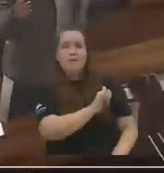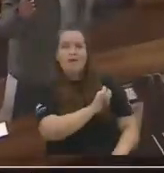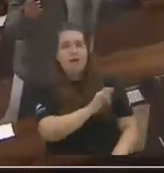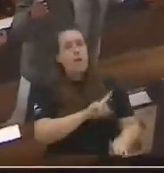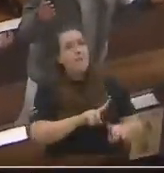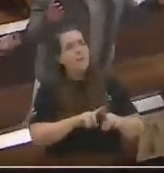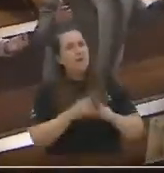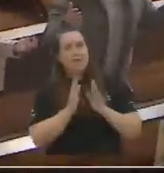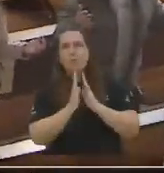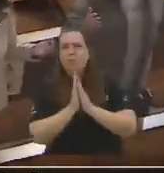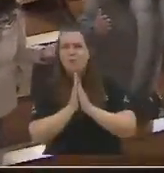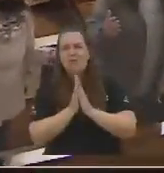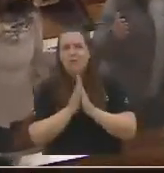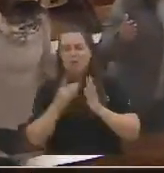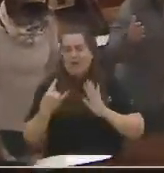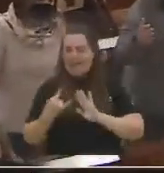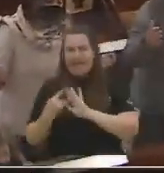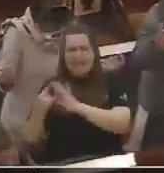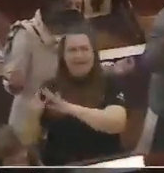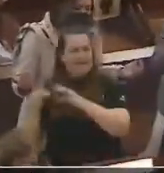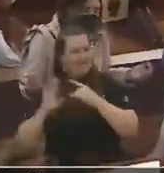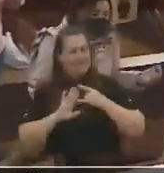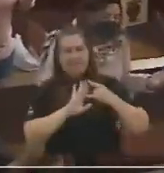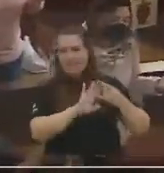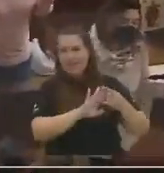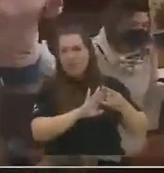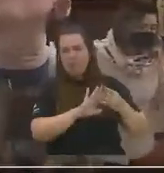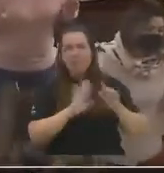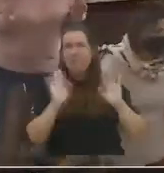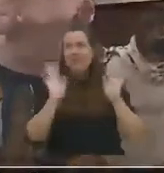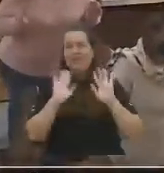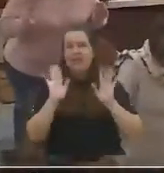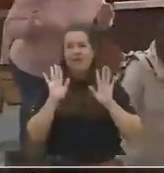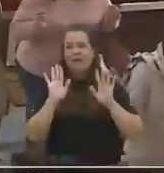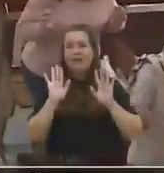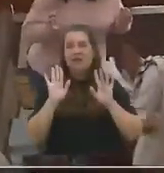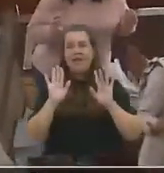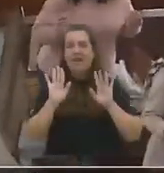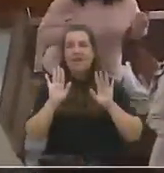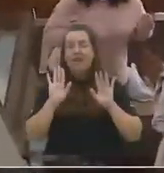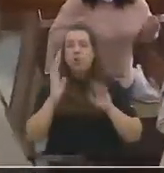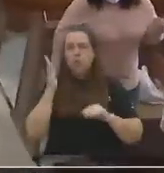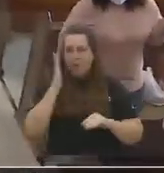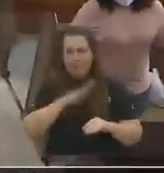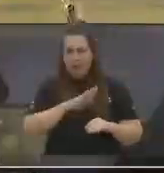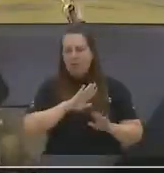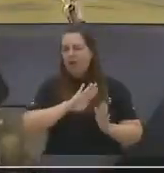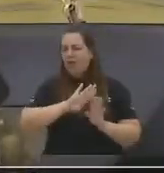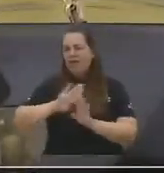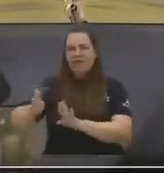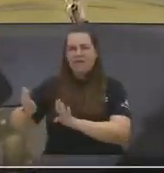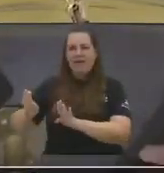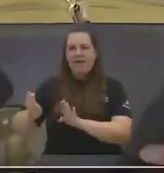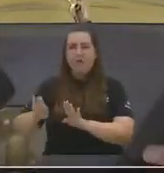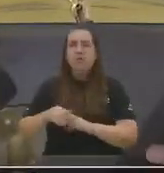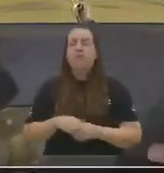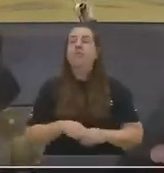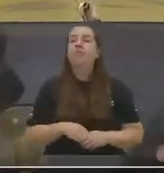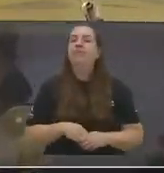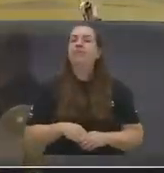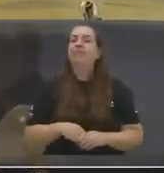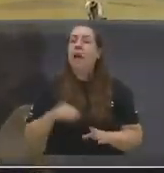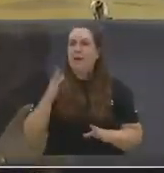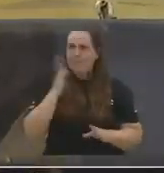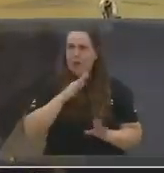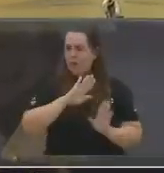ofendido. E não nos deixeis cair em tentação, mas livrai-nos do mal. Livrai-nos de todos